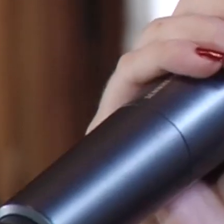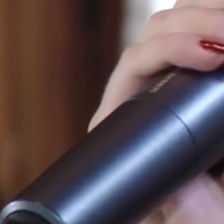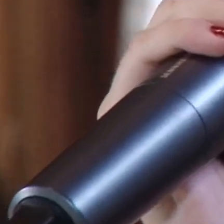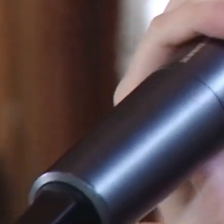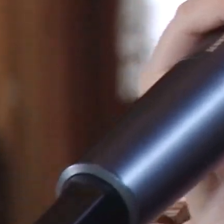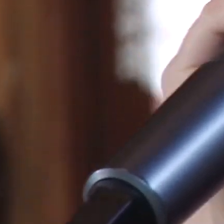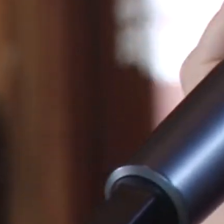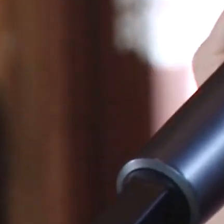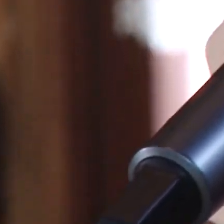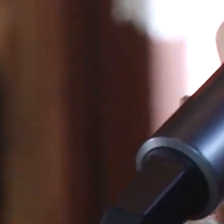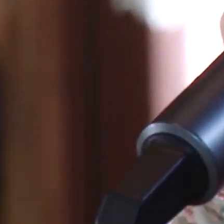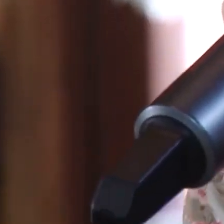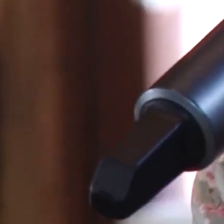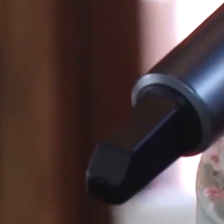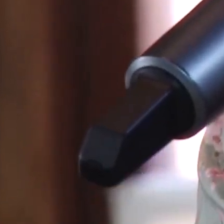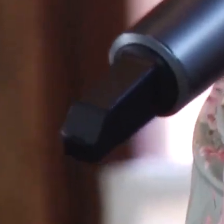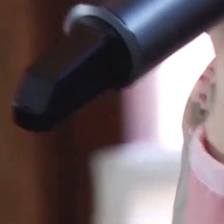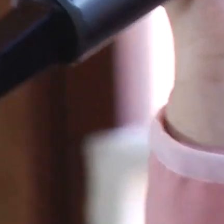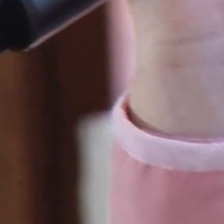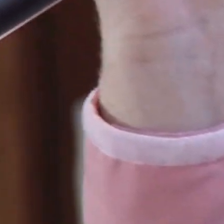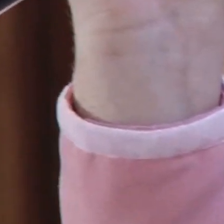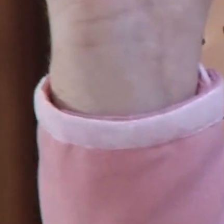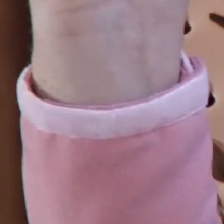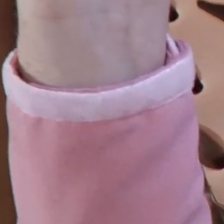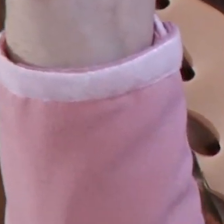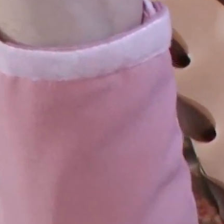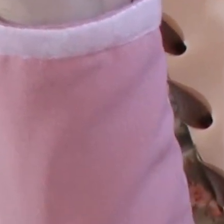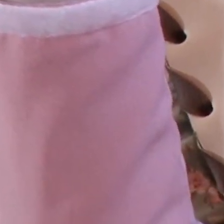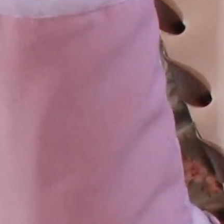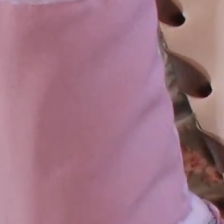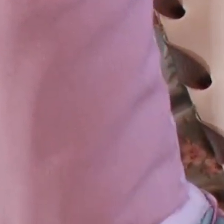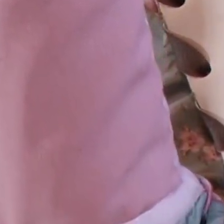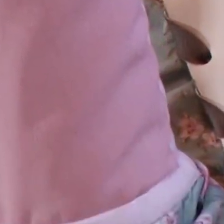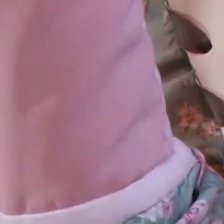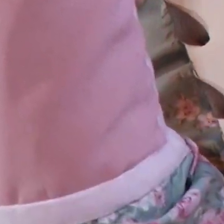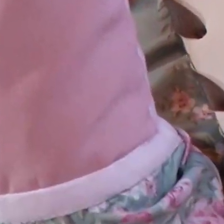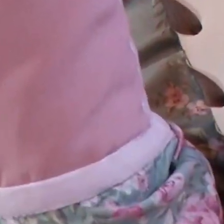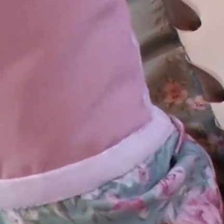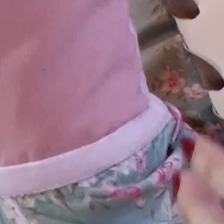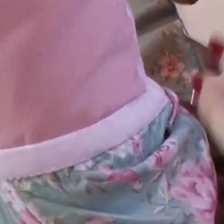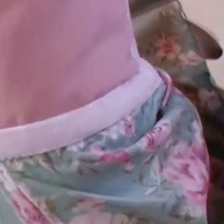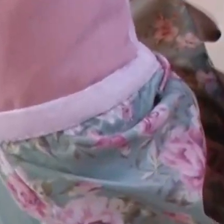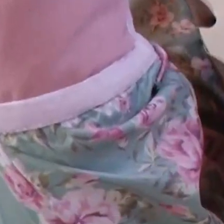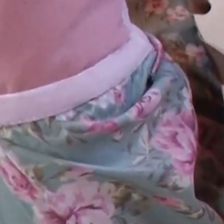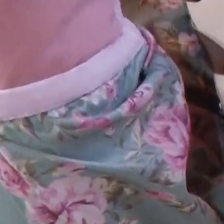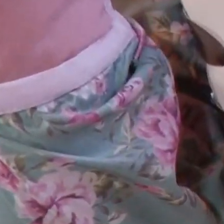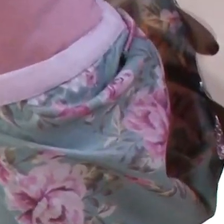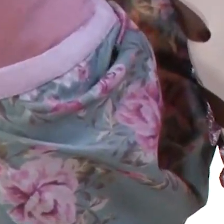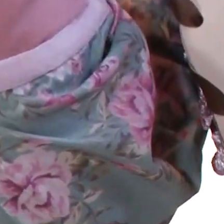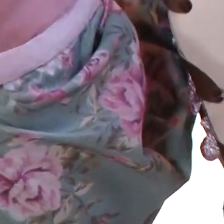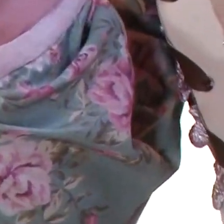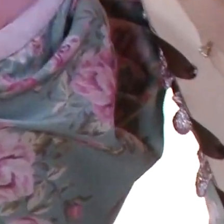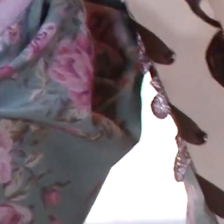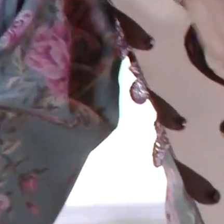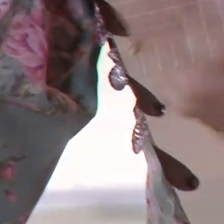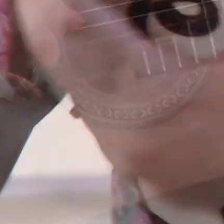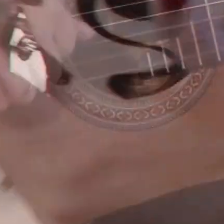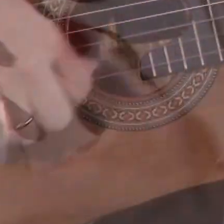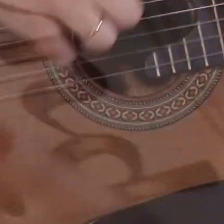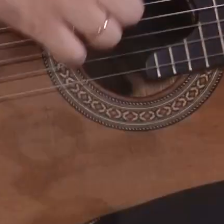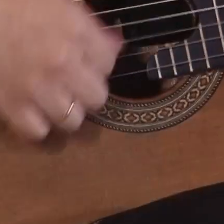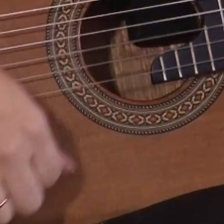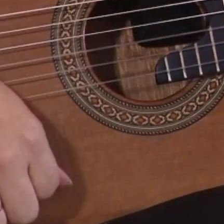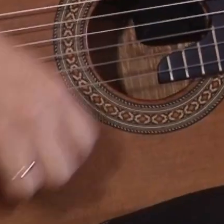neste luzeiro moreno um rio que nasceu sereno pra me falar de outra